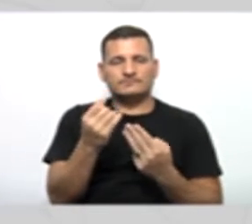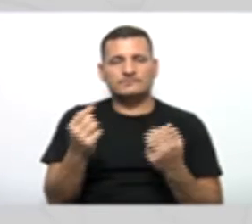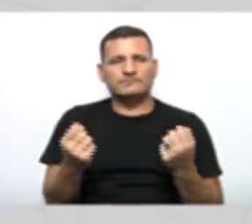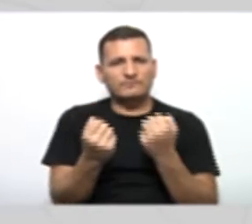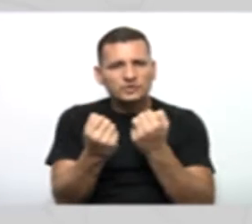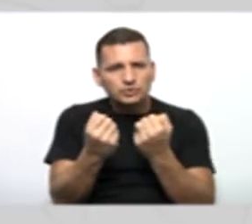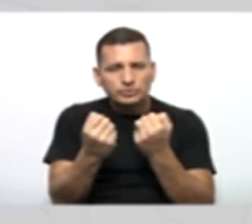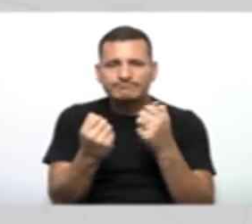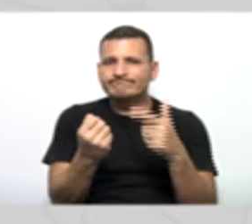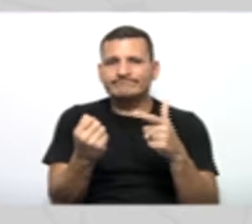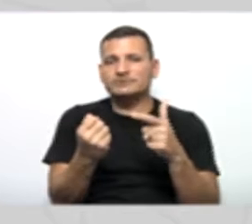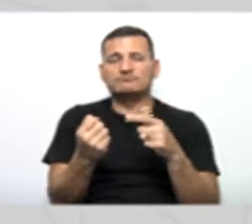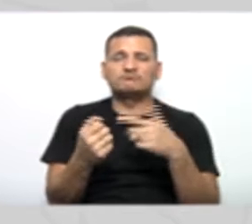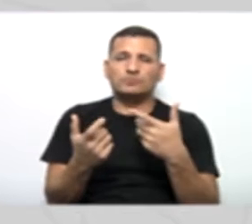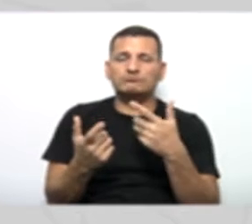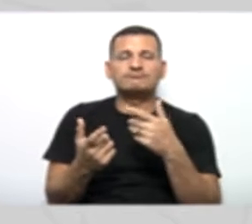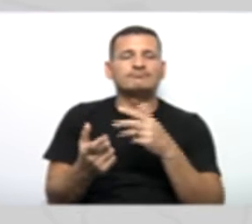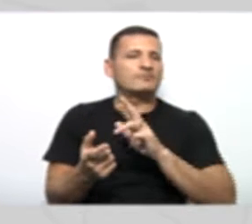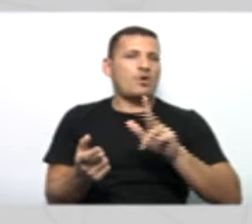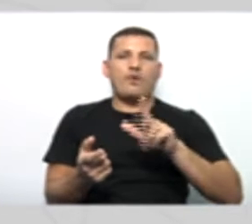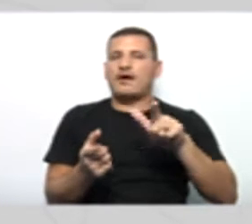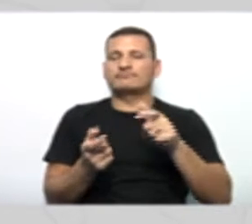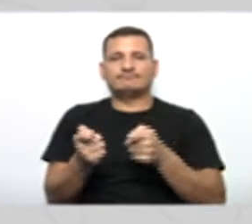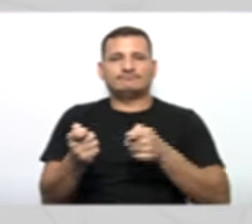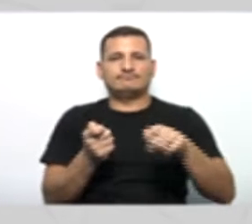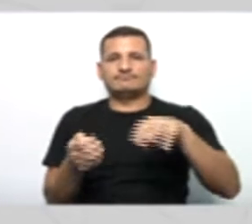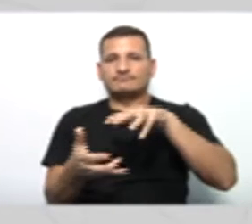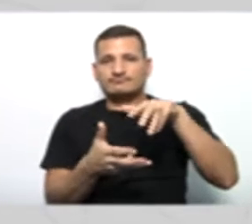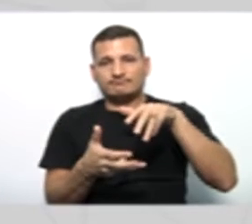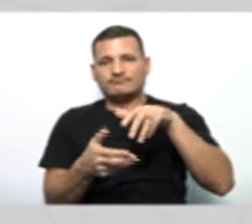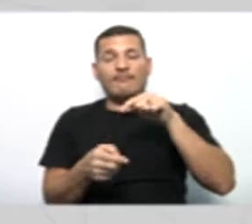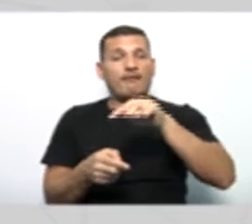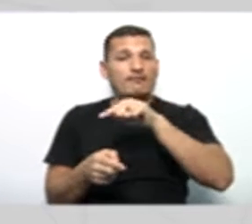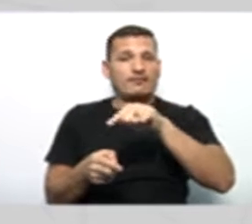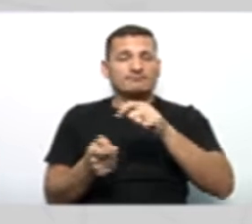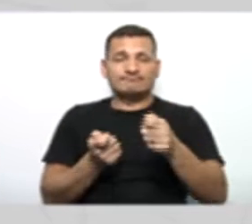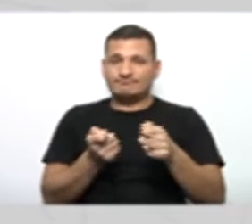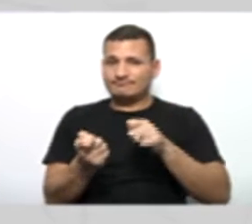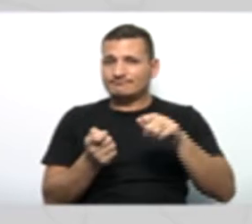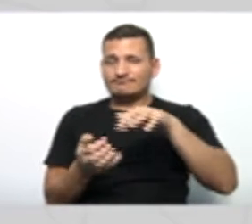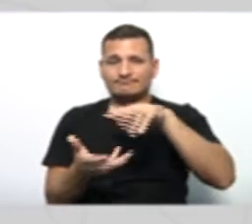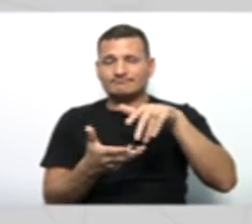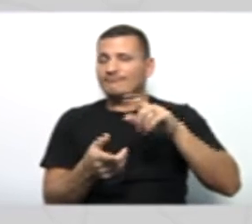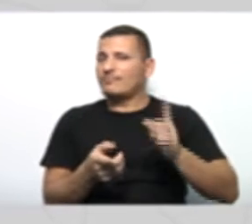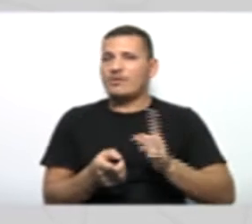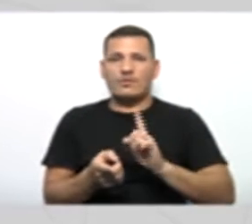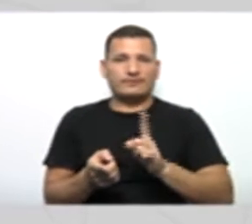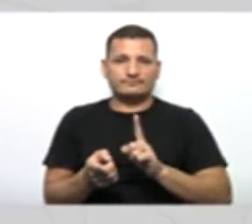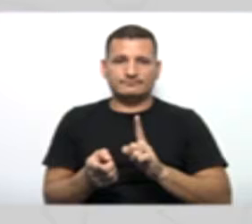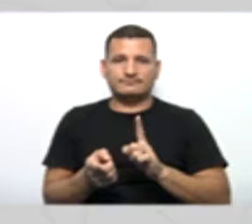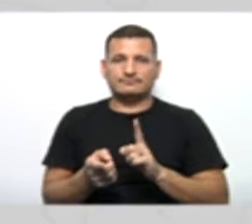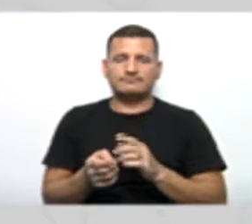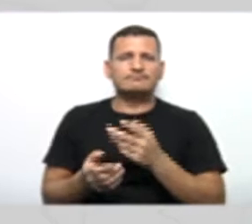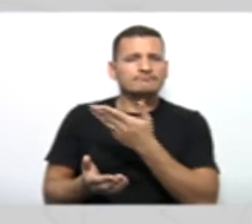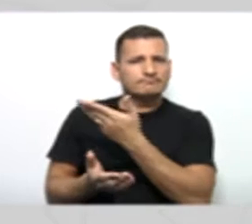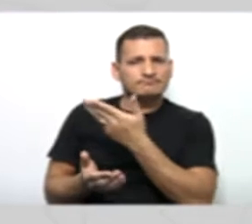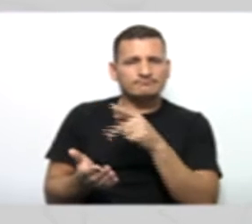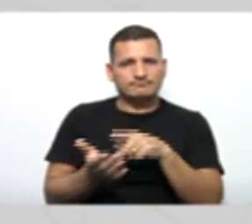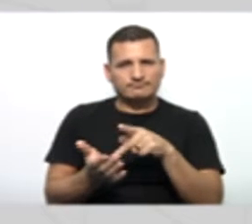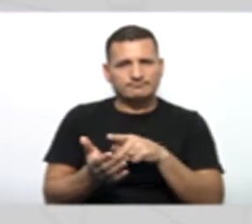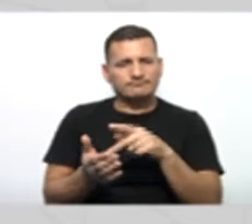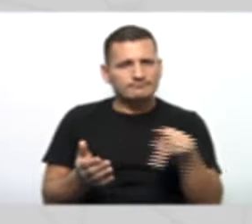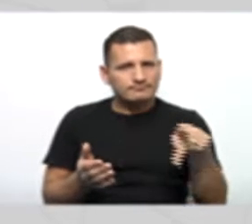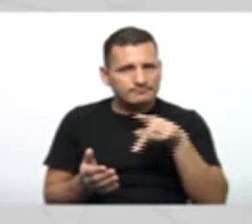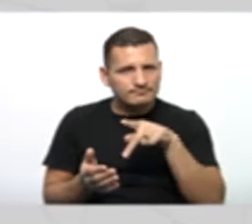atividade não pode ser considerada sustentável. Aquele desenvolvimento não pode ser considerado sustentável. É isso, professora Márcia?